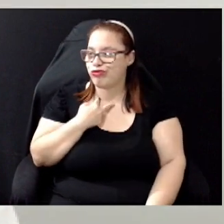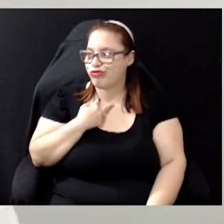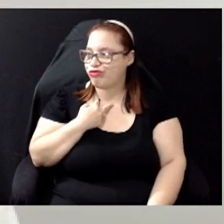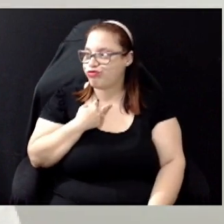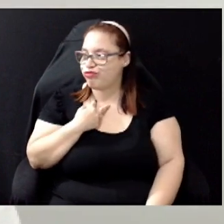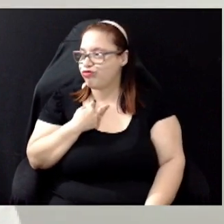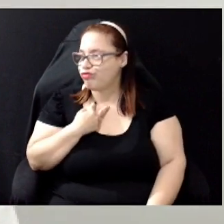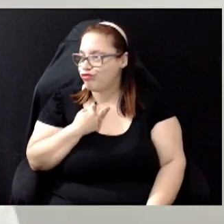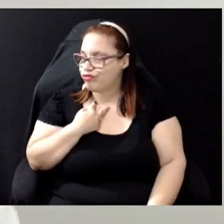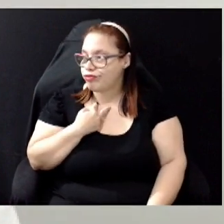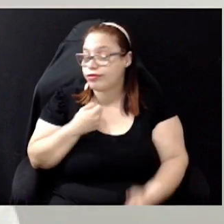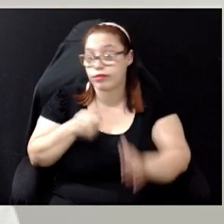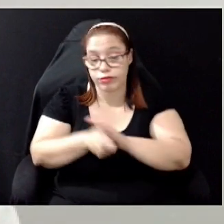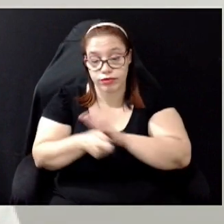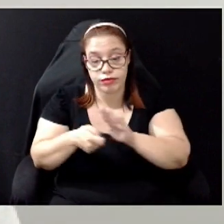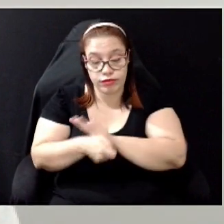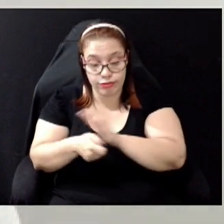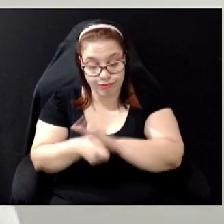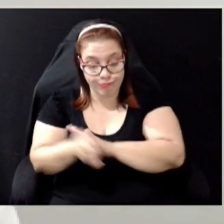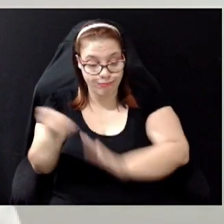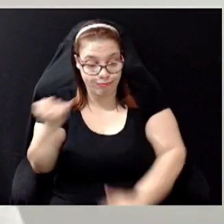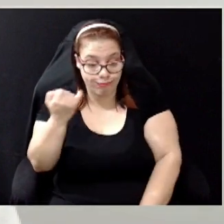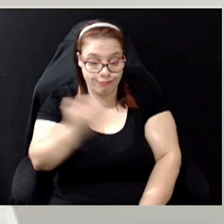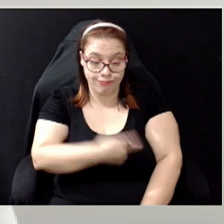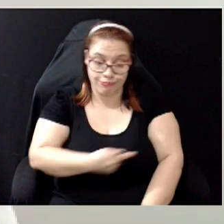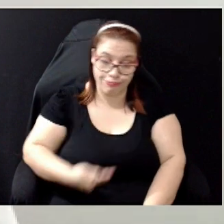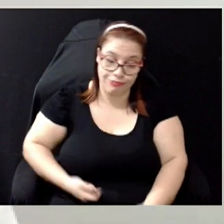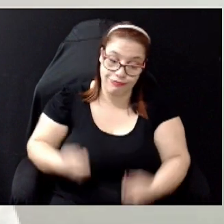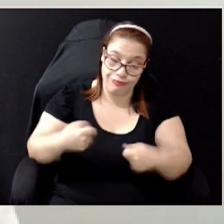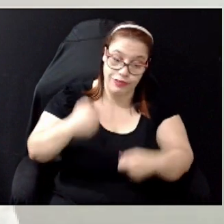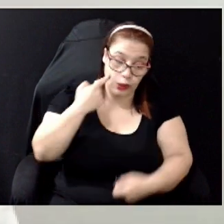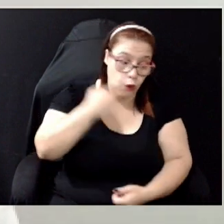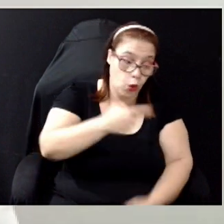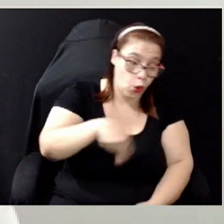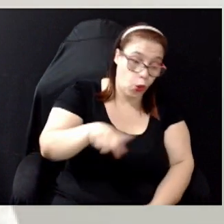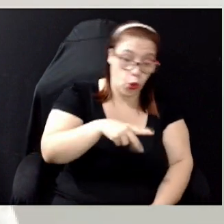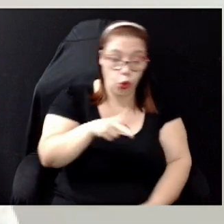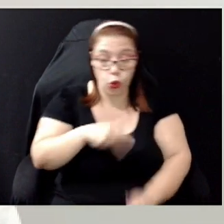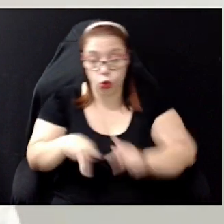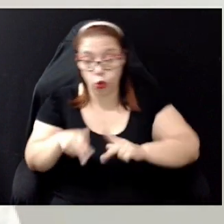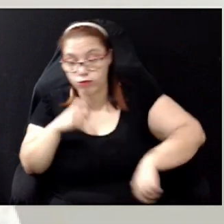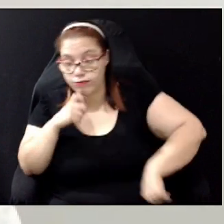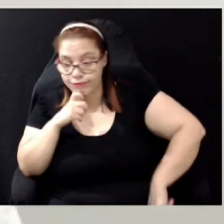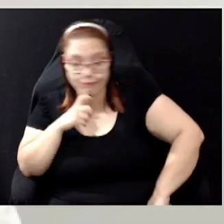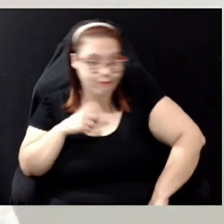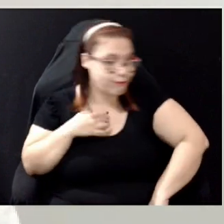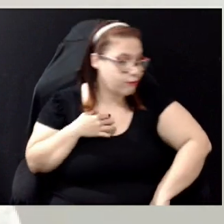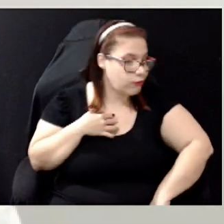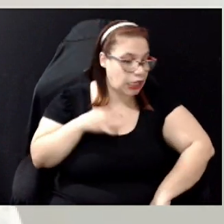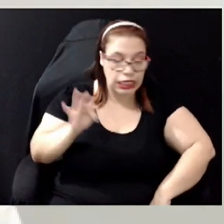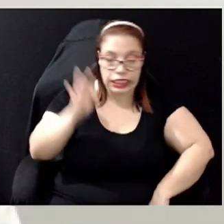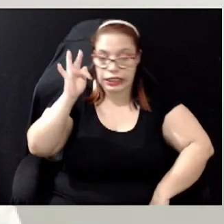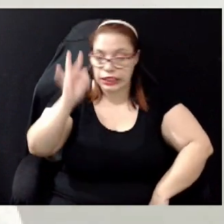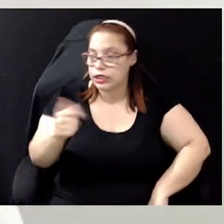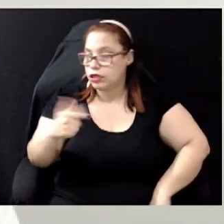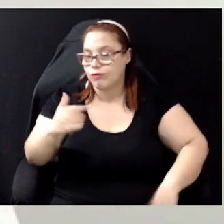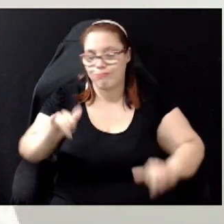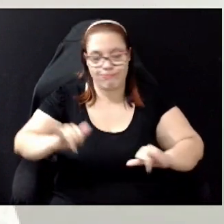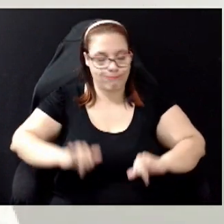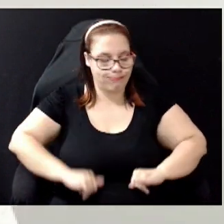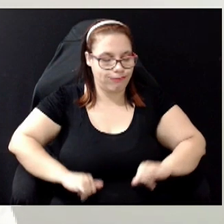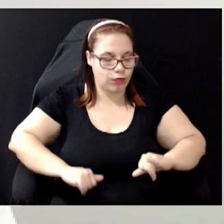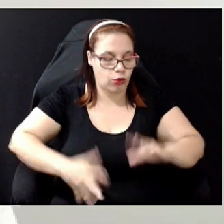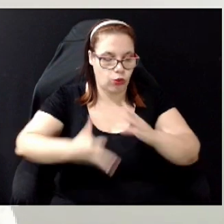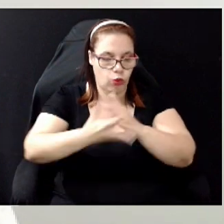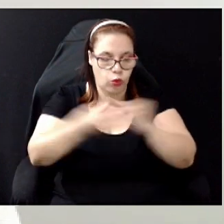água. Então, são investimentos importantíssimos que o governo precisa fazer e precisa olhar para a população para que no futuro ela não venha a